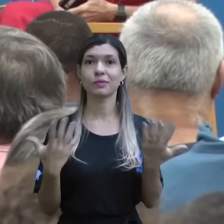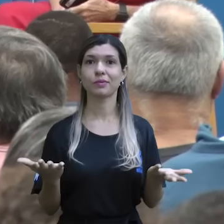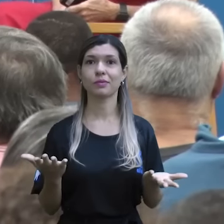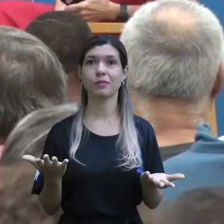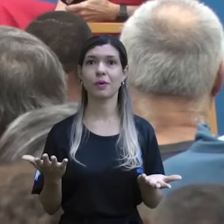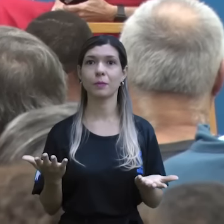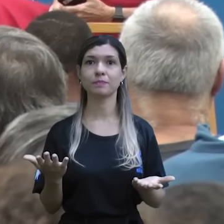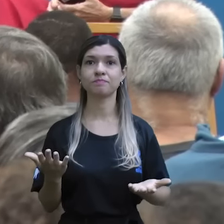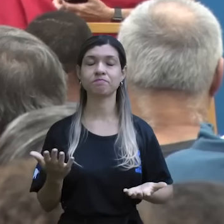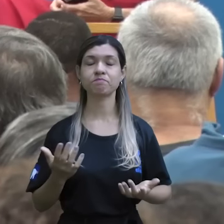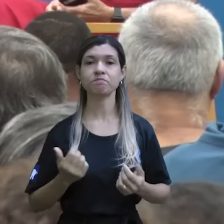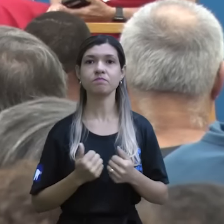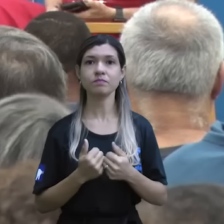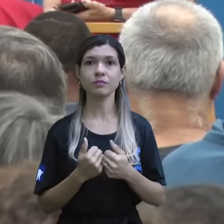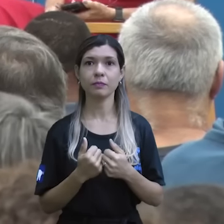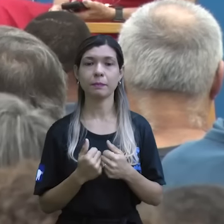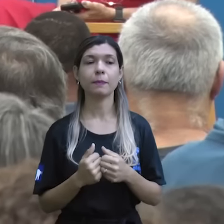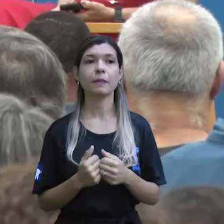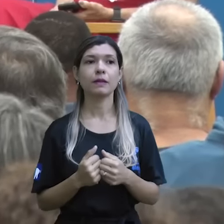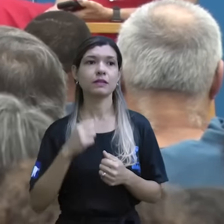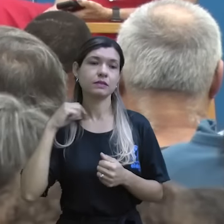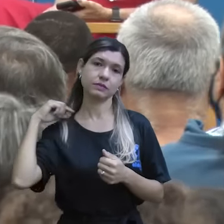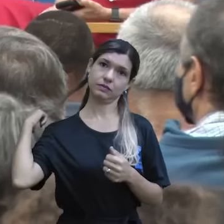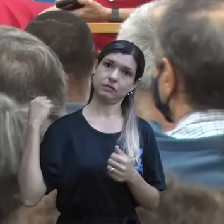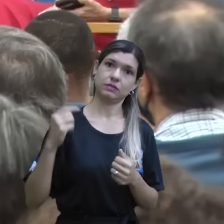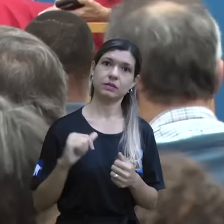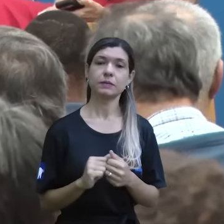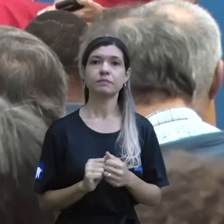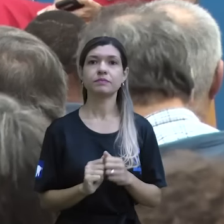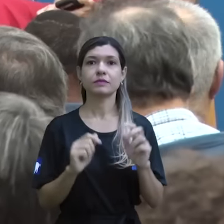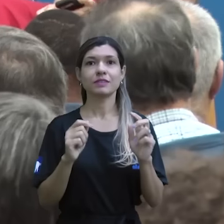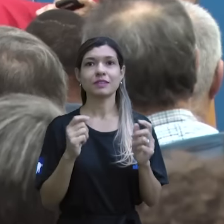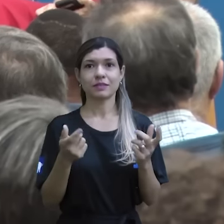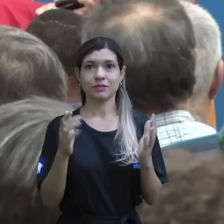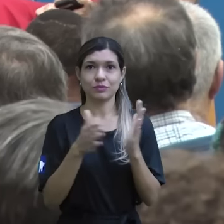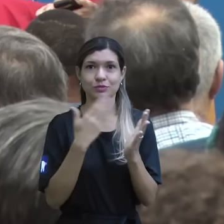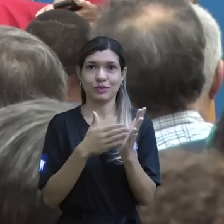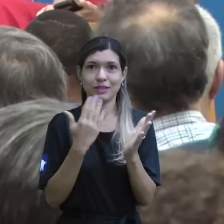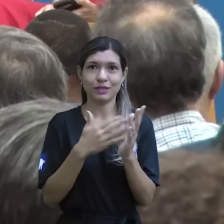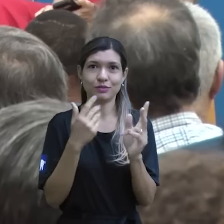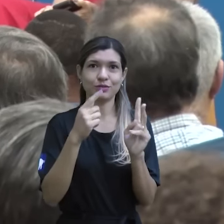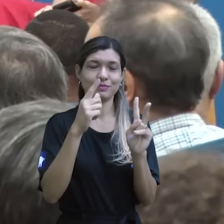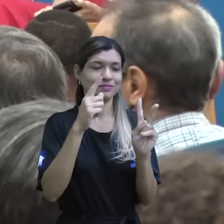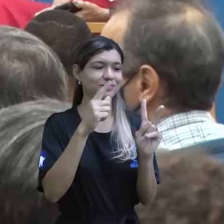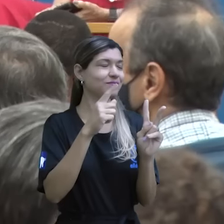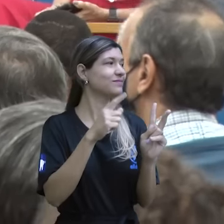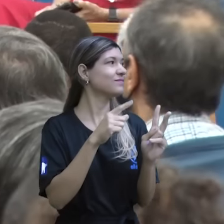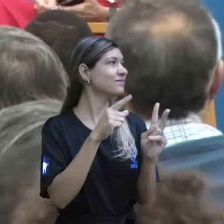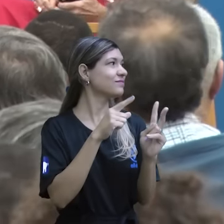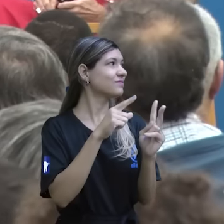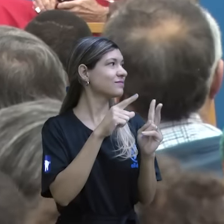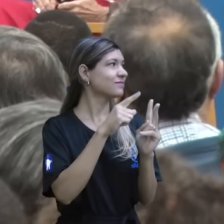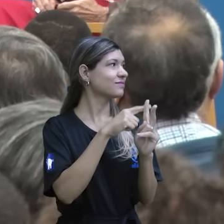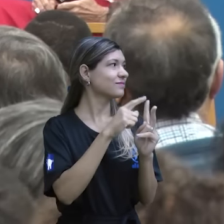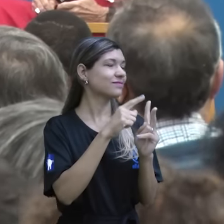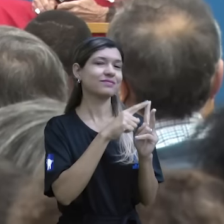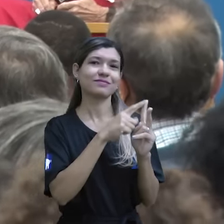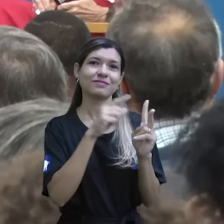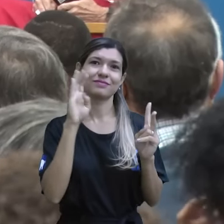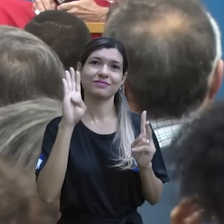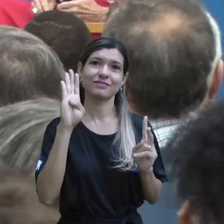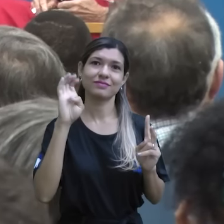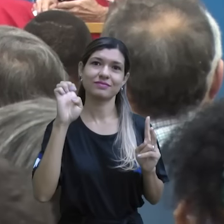É porque eu também fui ler as crônicas aqui. Então, tem vários, mas sobre os subúrbios. Essa categoria de tempo e espaço, eu